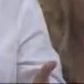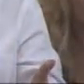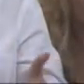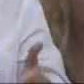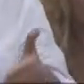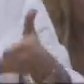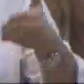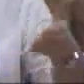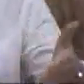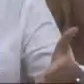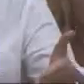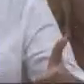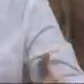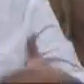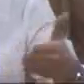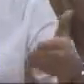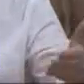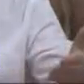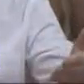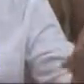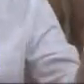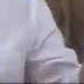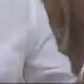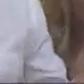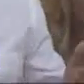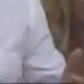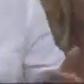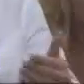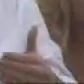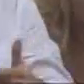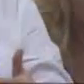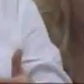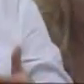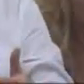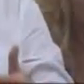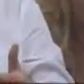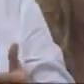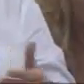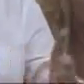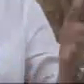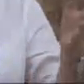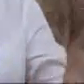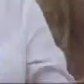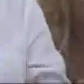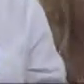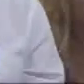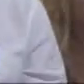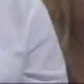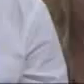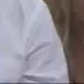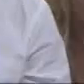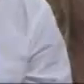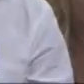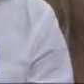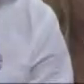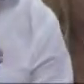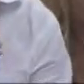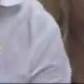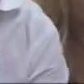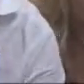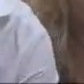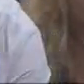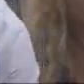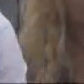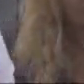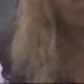tempo funcionou ali e que a massa falida ainda não acertou. Então, eles, como forma de pagamento, estão fazendo utilização